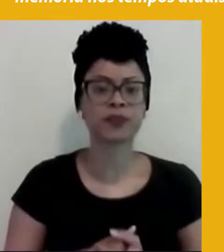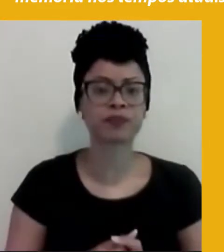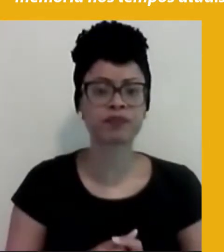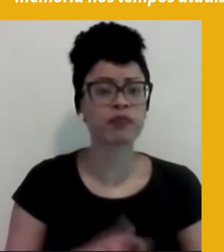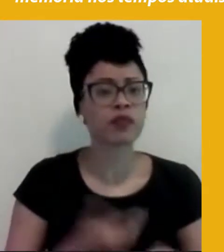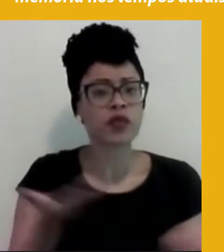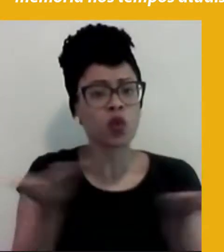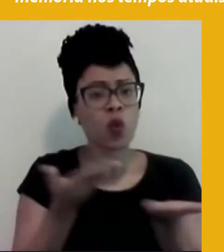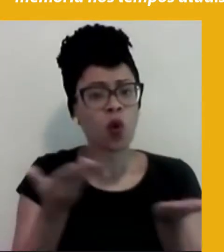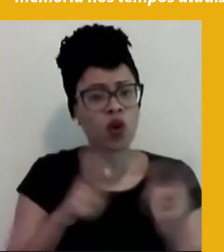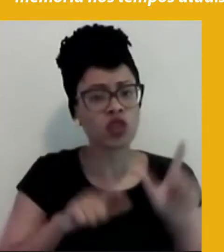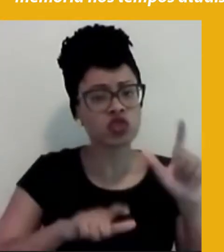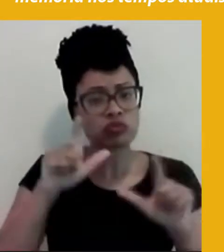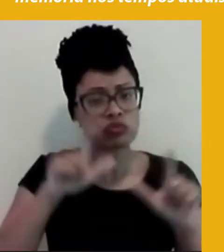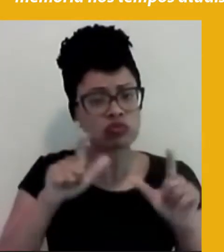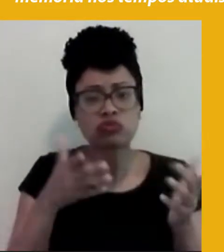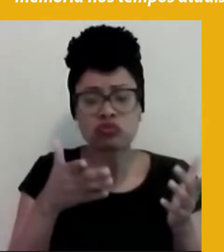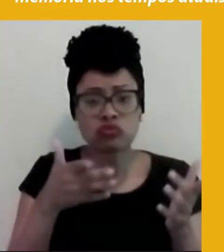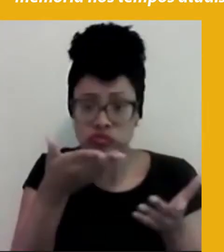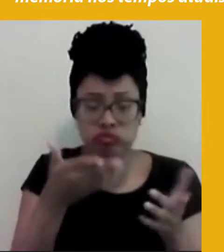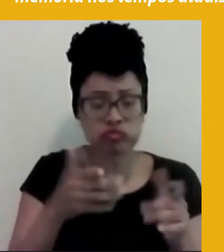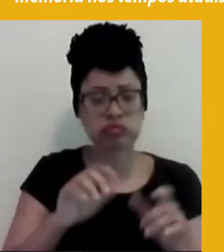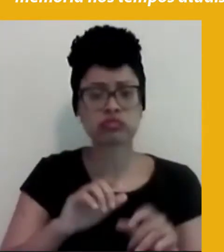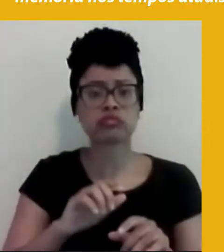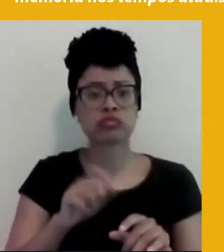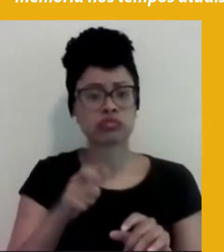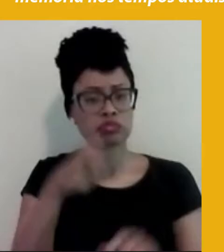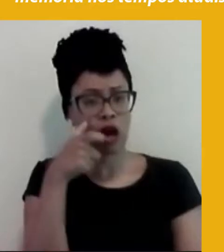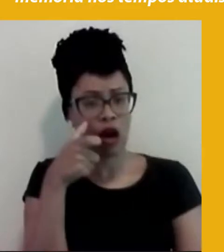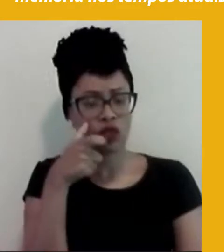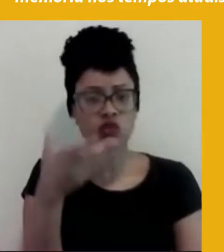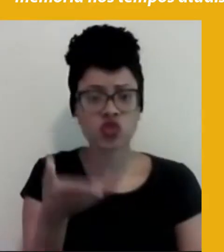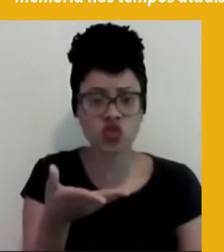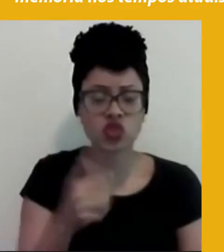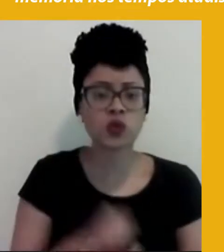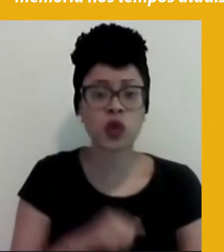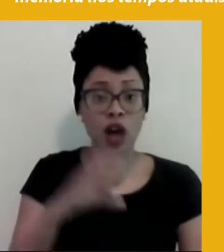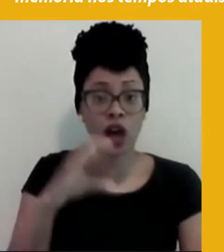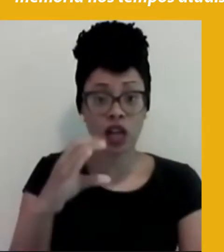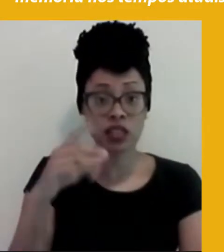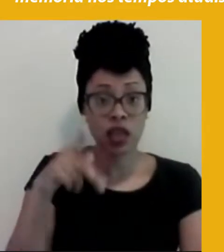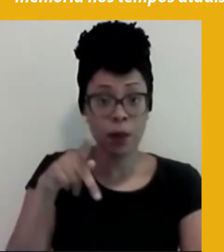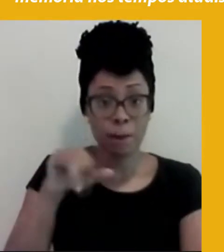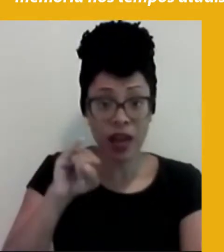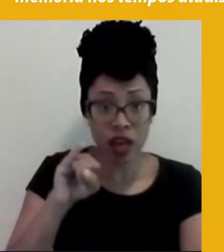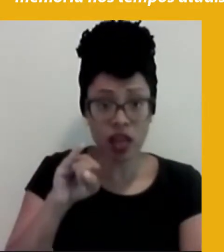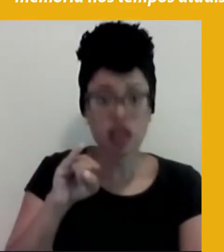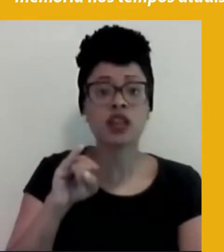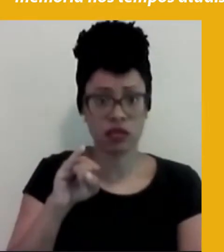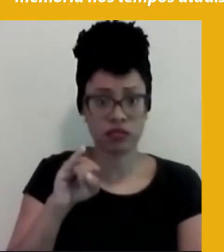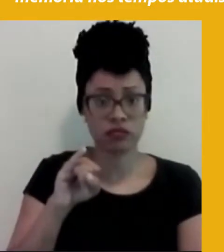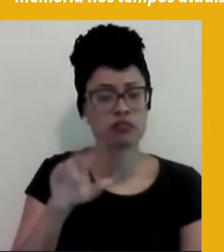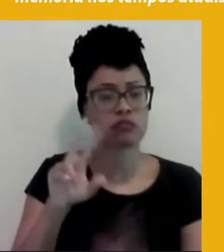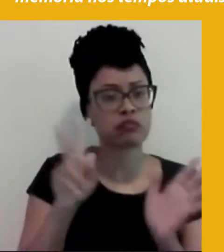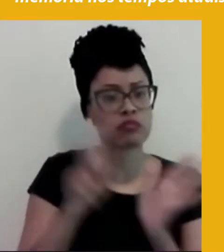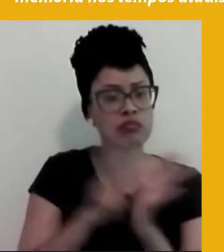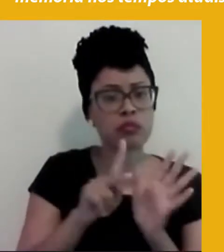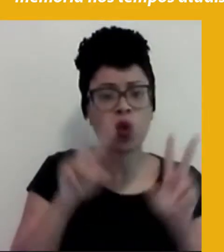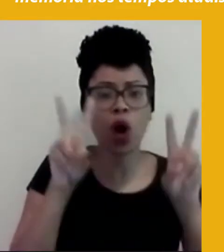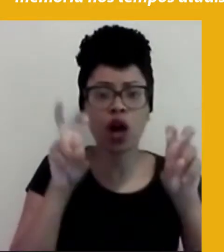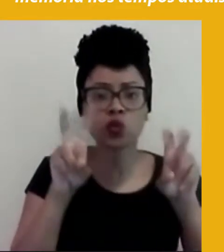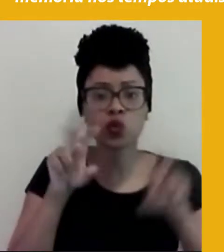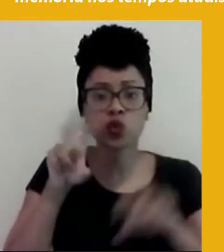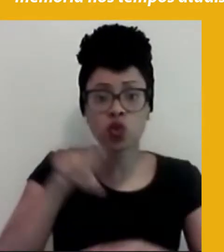genocídio, e eu vi o ex-chanceler Ernesto Araújo, perguntaram para ele, você pediu oxigênio